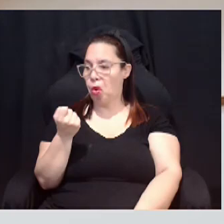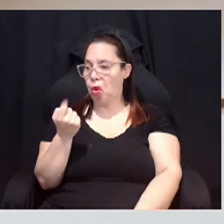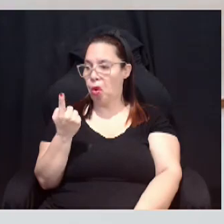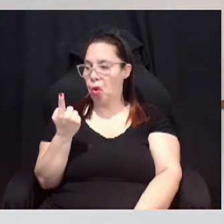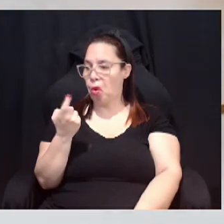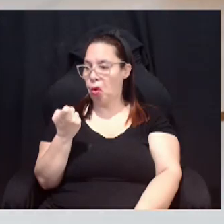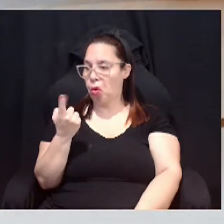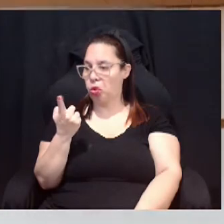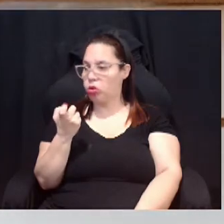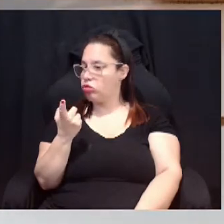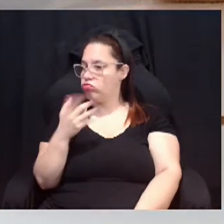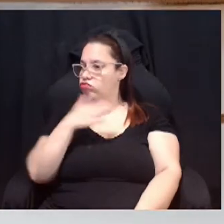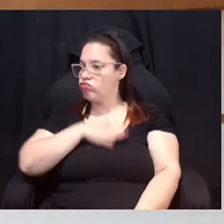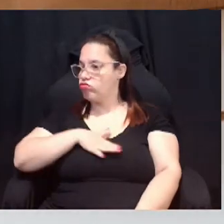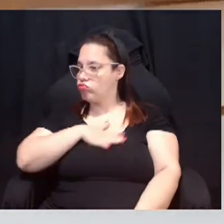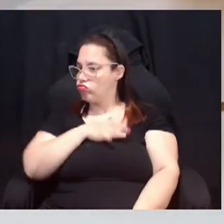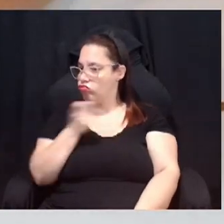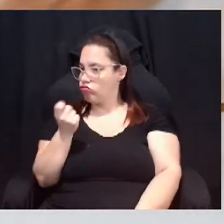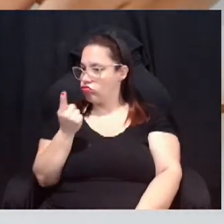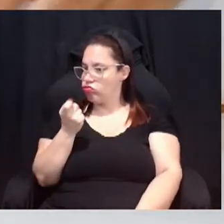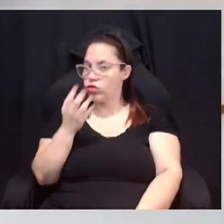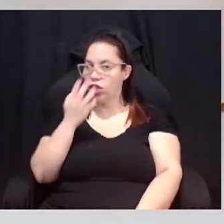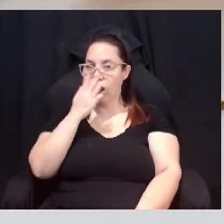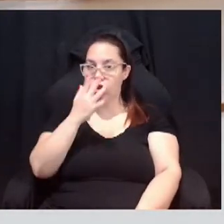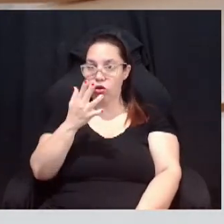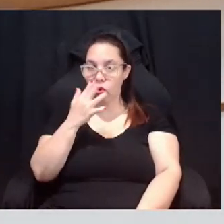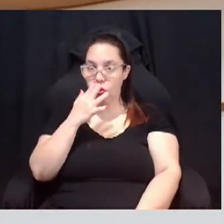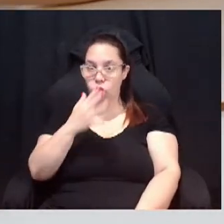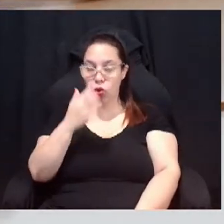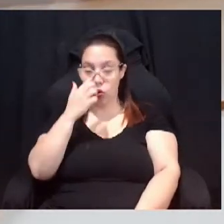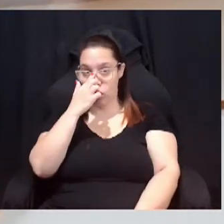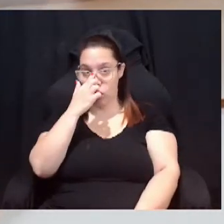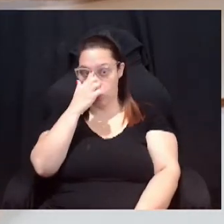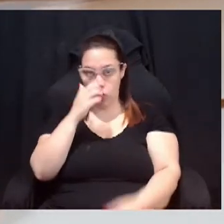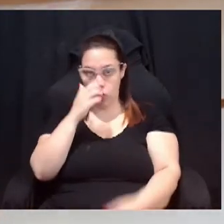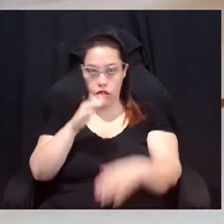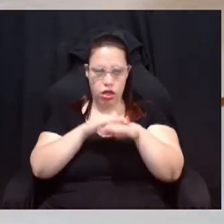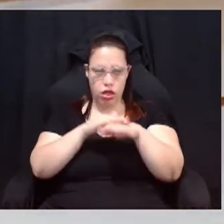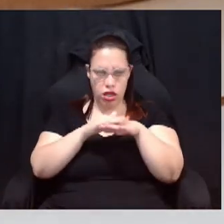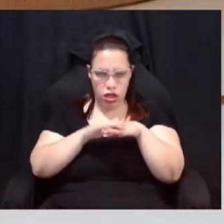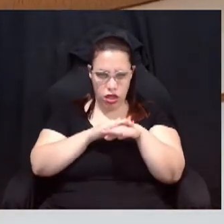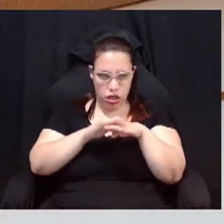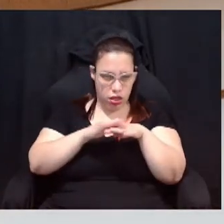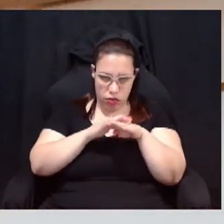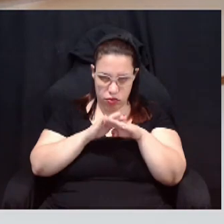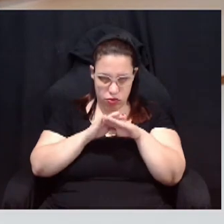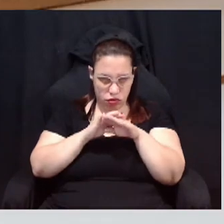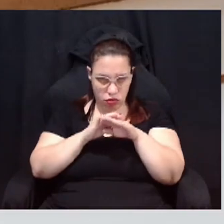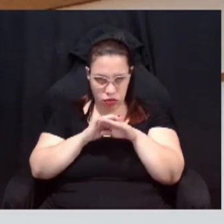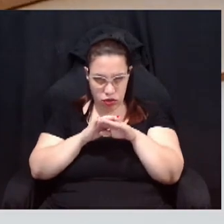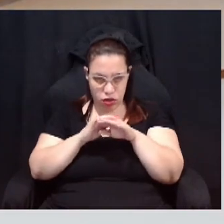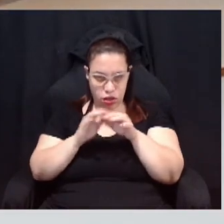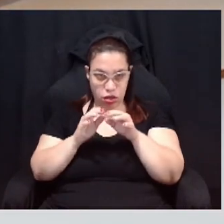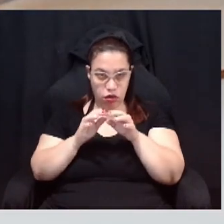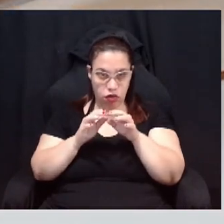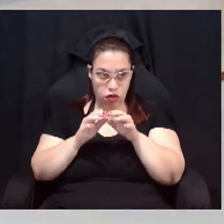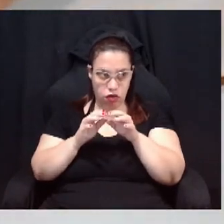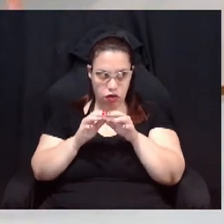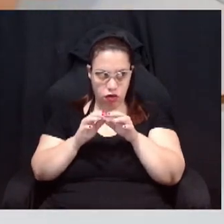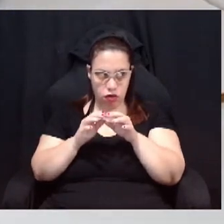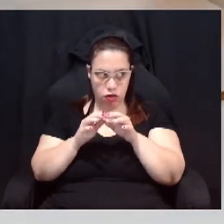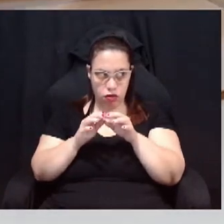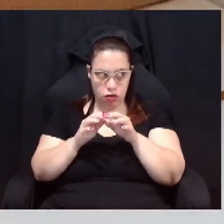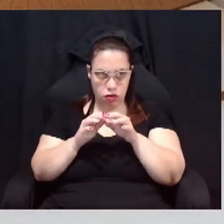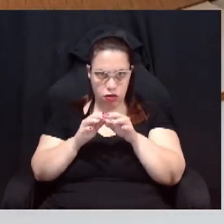então as cores, a textura da peça vai sair com a sua cara e com o seu